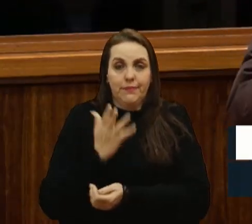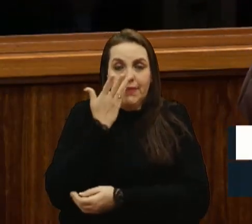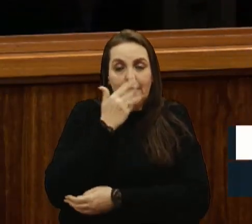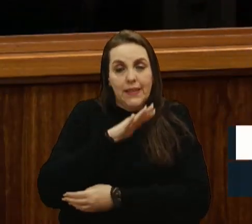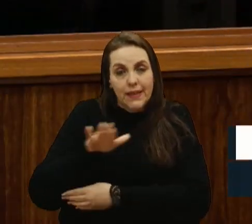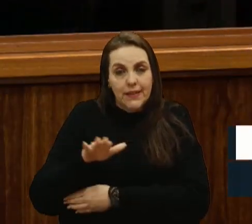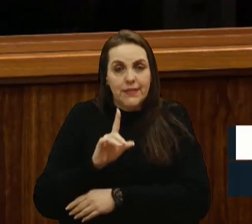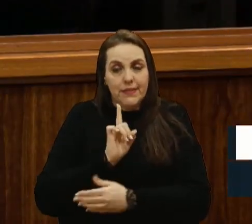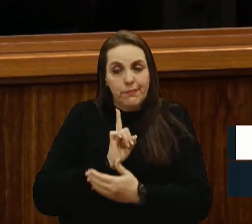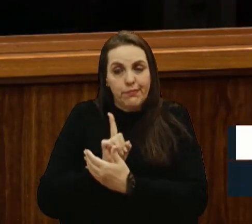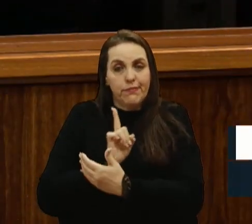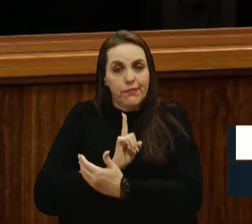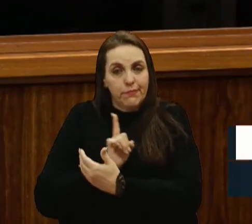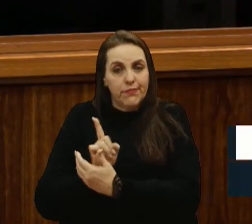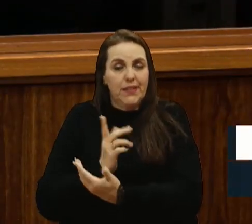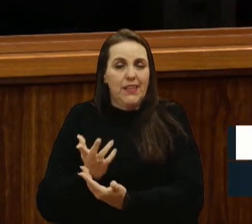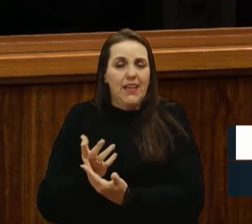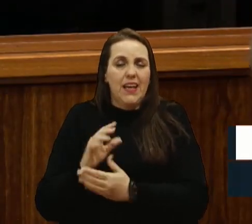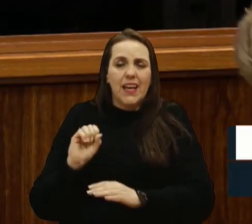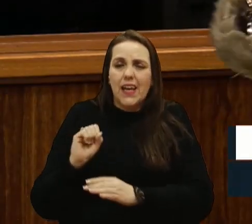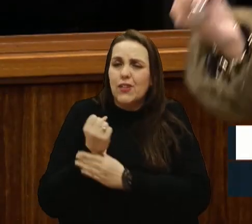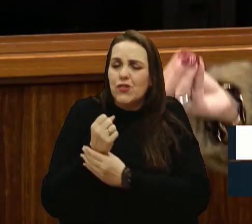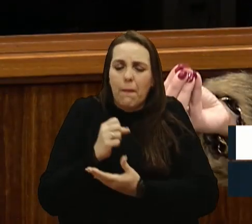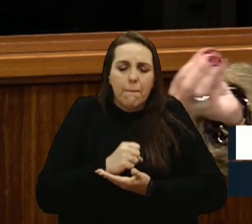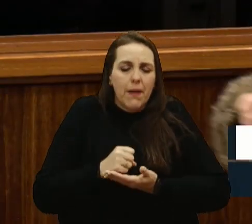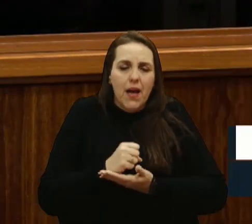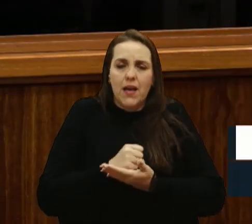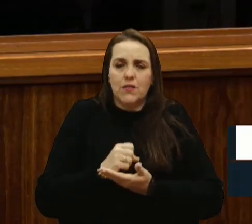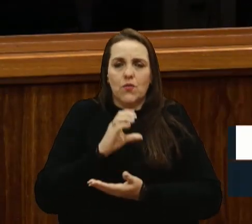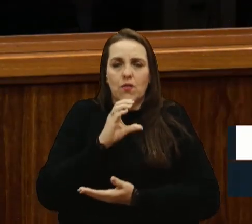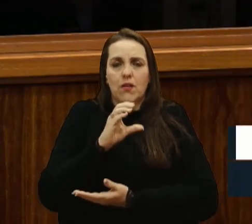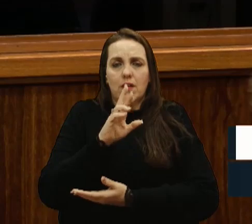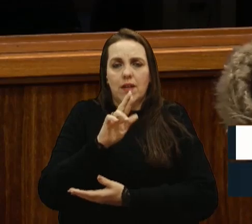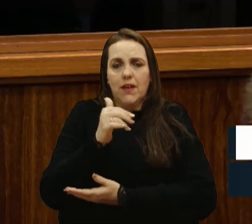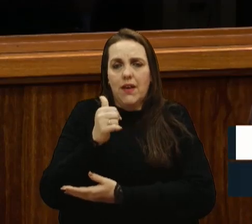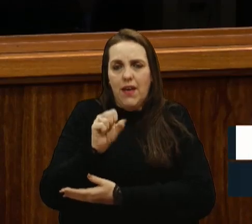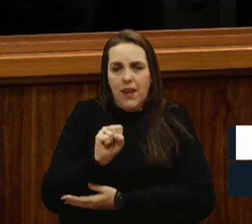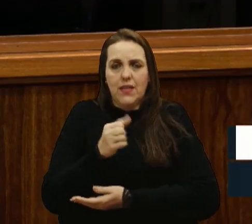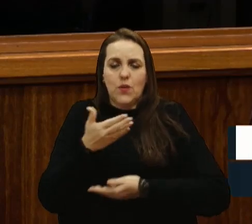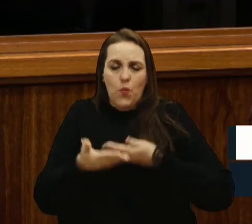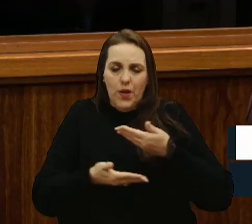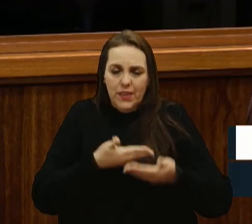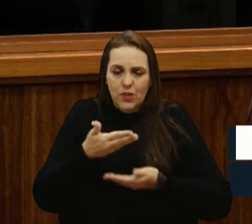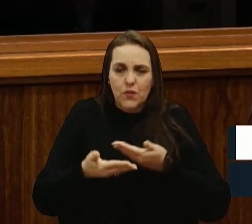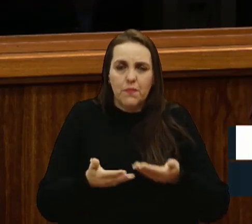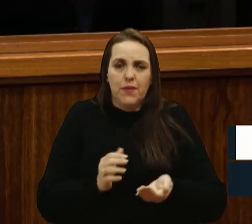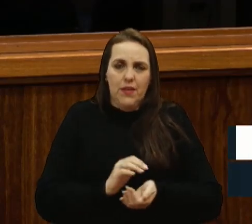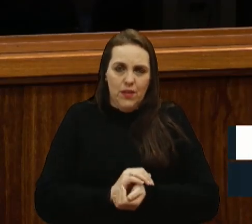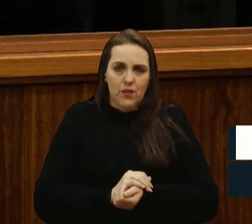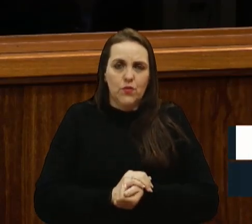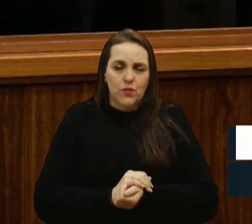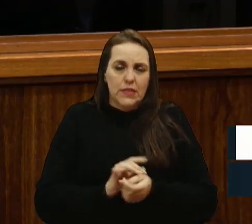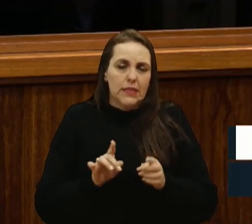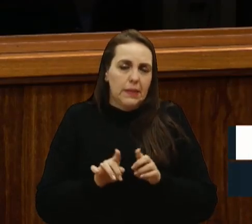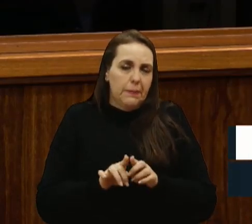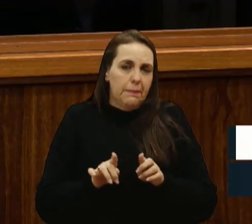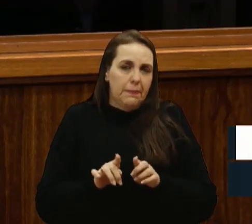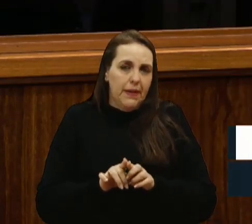gente precisa garantir o básico, que são os CRAS e os atendimentos